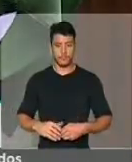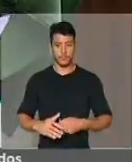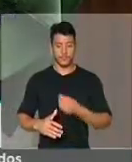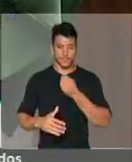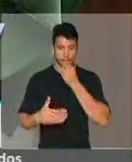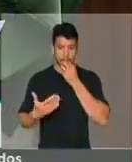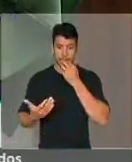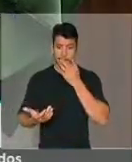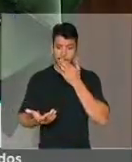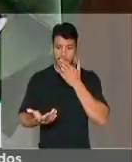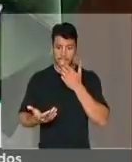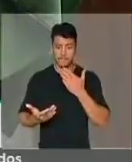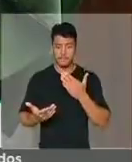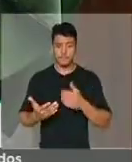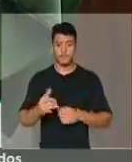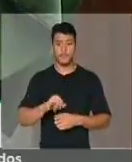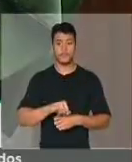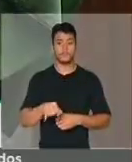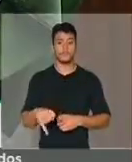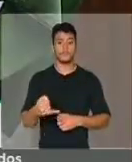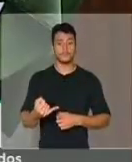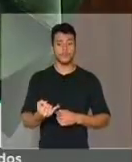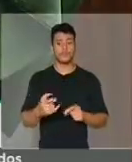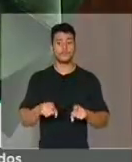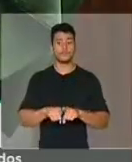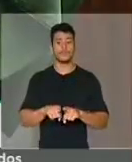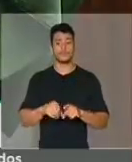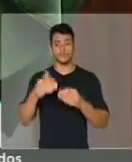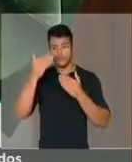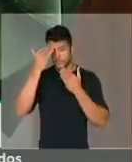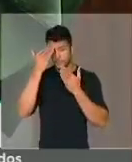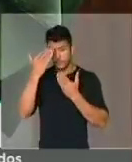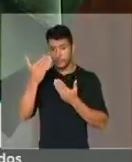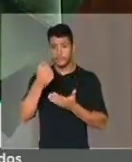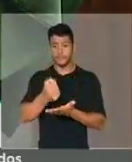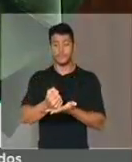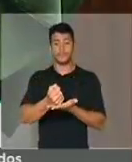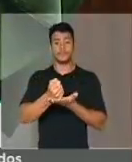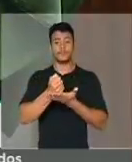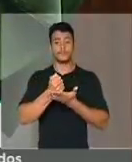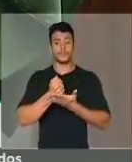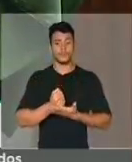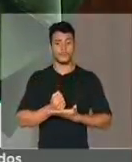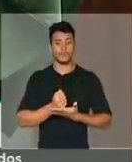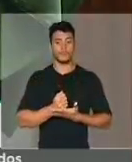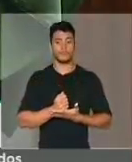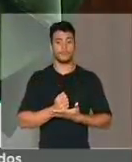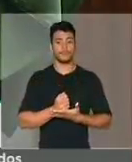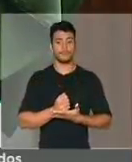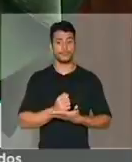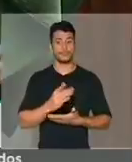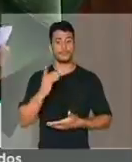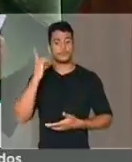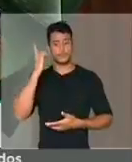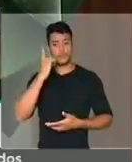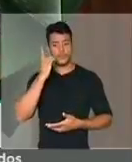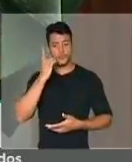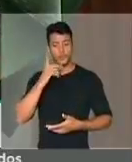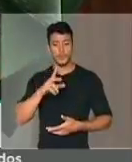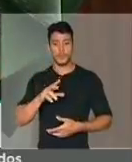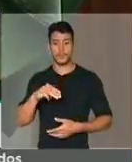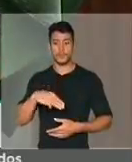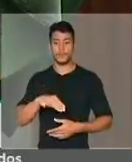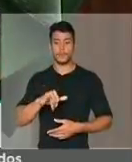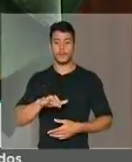Não menos importante, eu gostaria de agradecer o apoio e a escolha do deputado Rodrigo Maia,